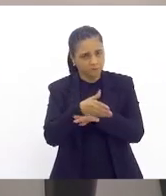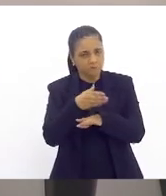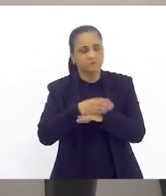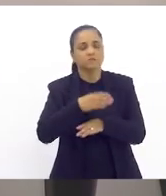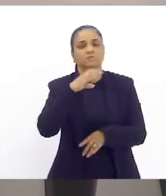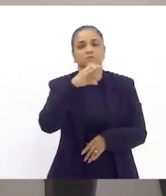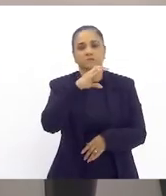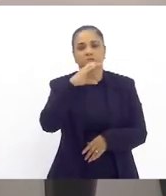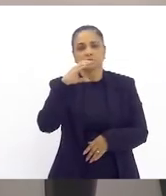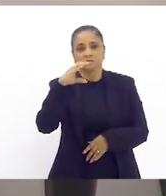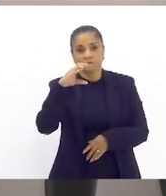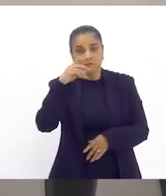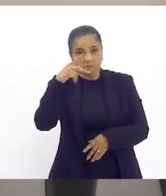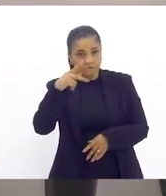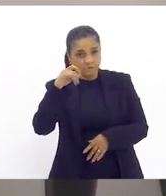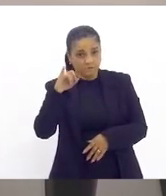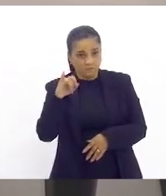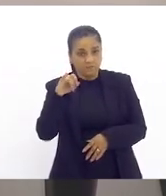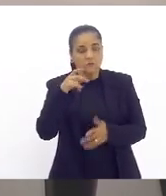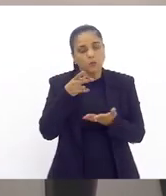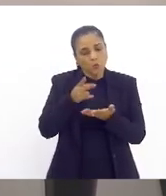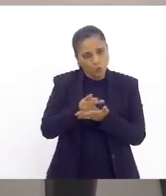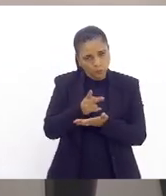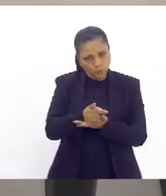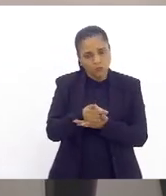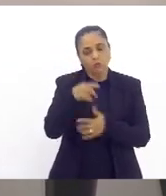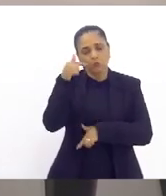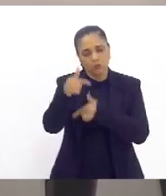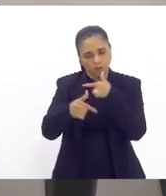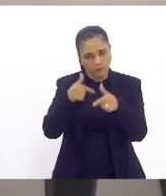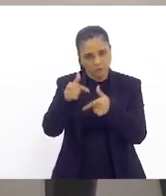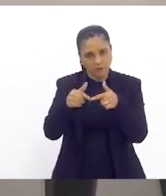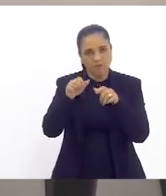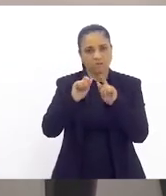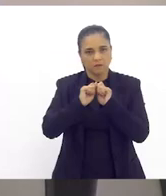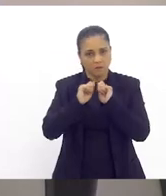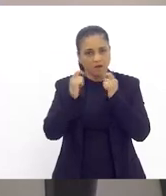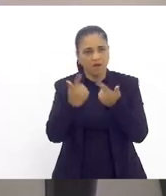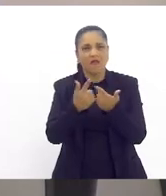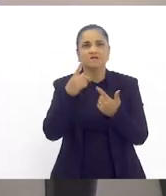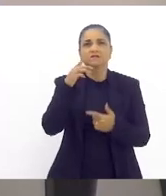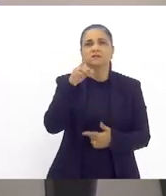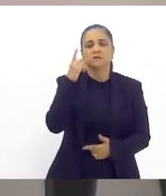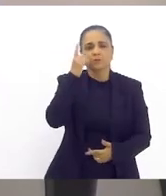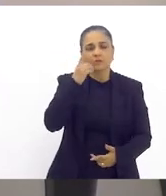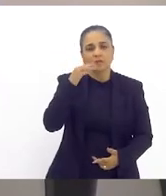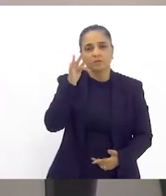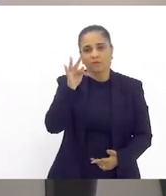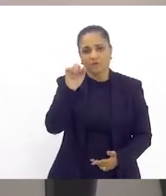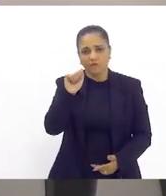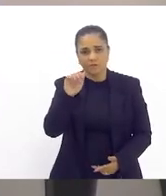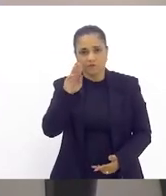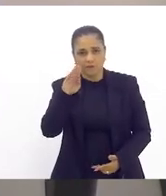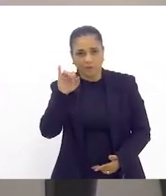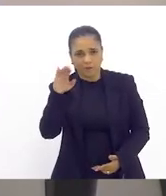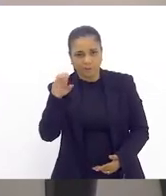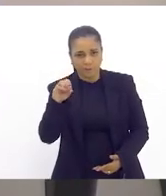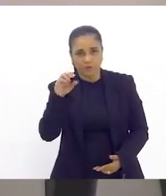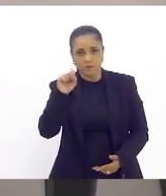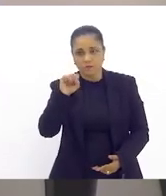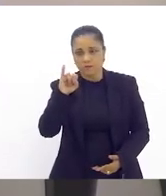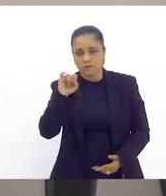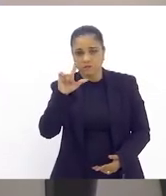CPI e que continuam na casa como o deputado Fábio Silva que é presidente do da comissão aqui